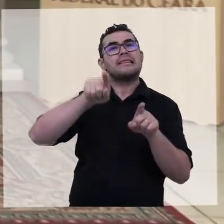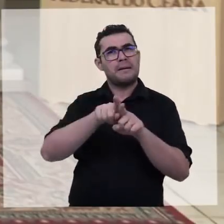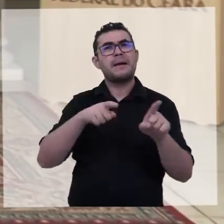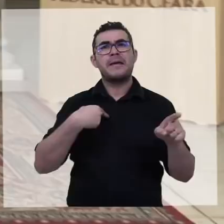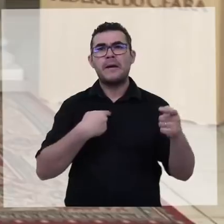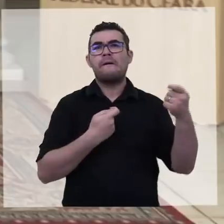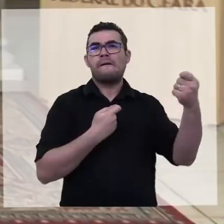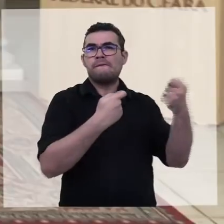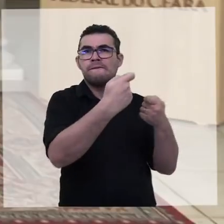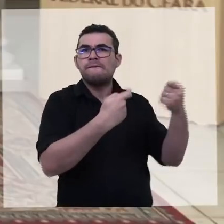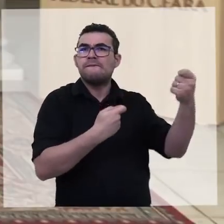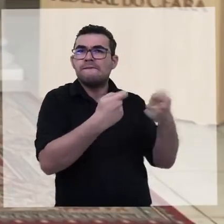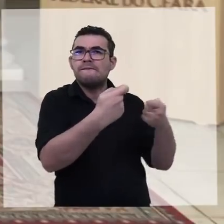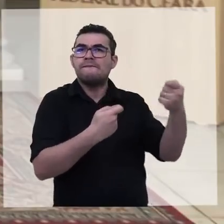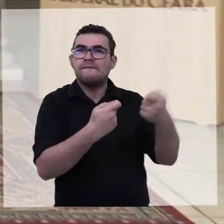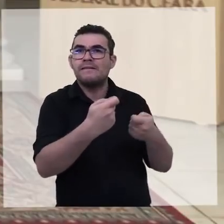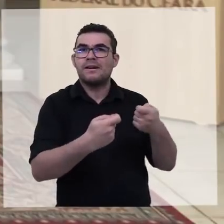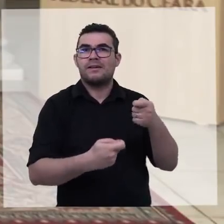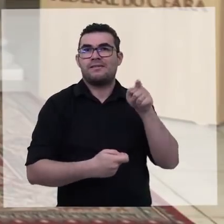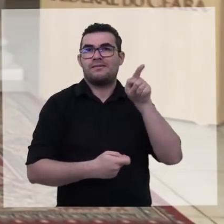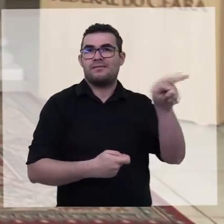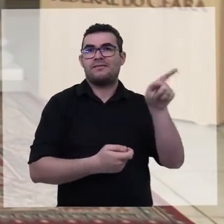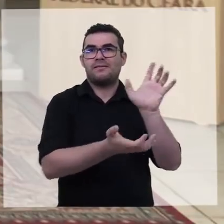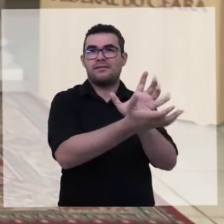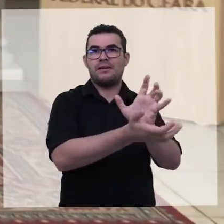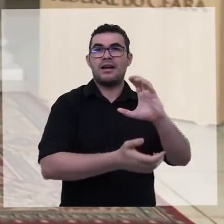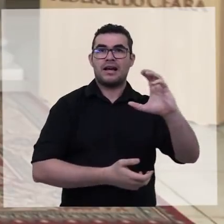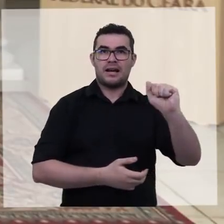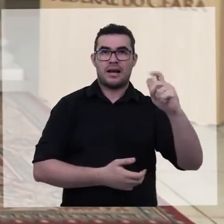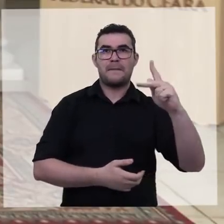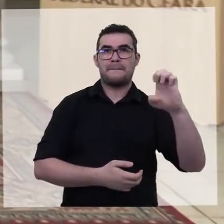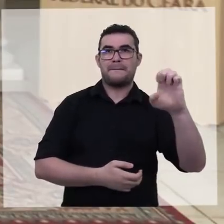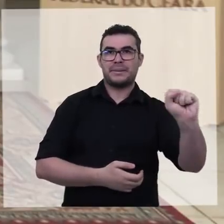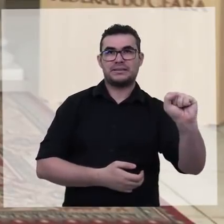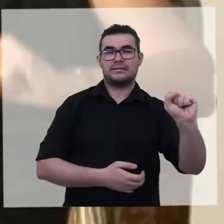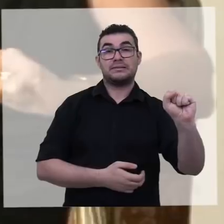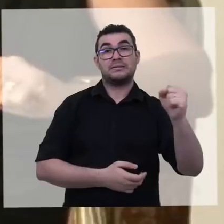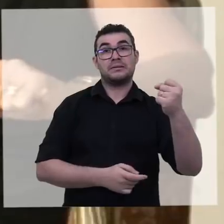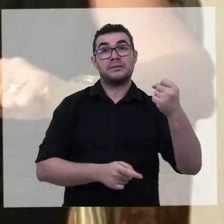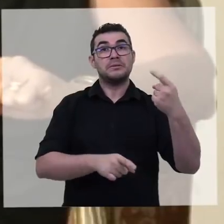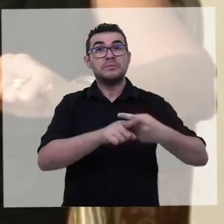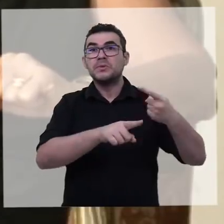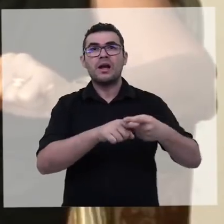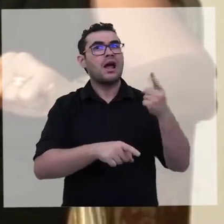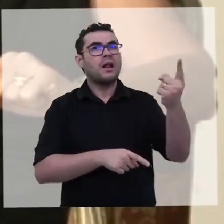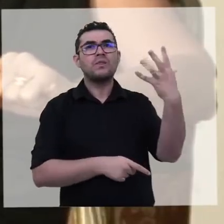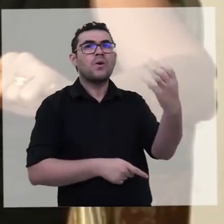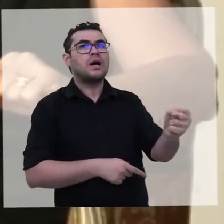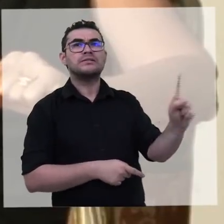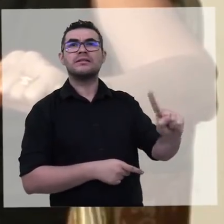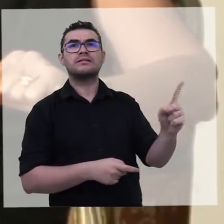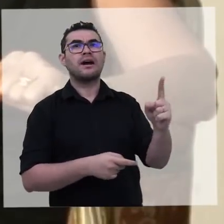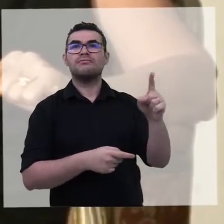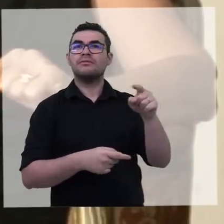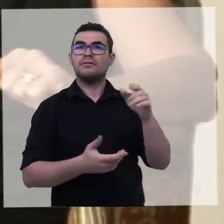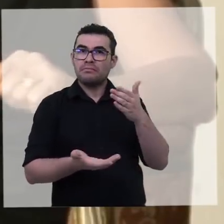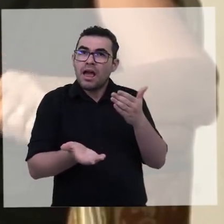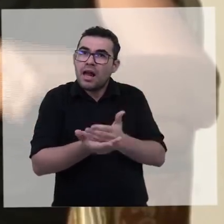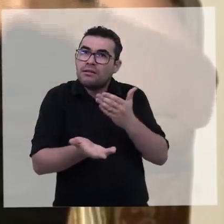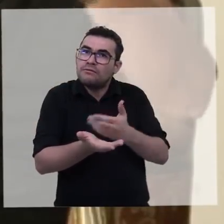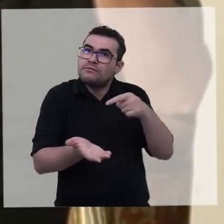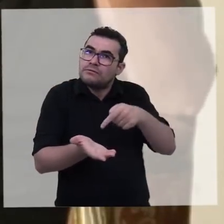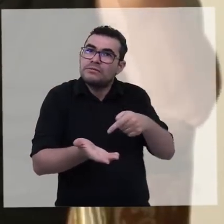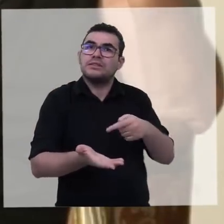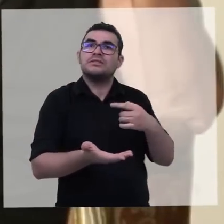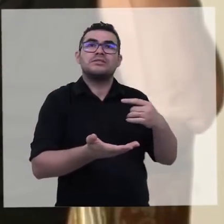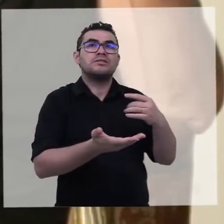com a CAPES, eu também tinha uma briga com a CAPES, porque ela não botava a revista na posição que ela deveria ser, né?